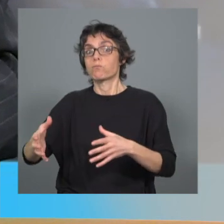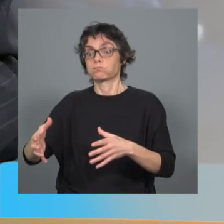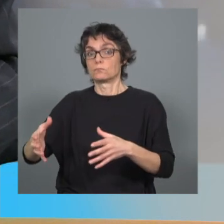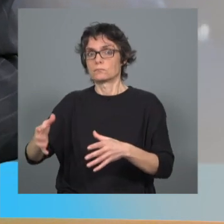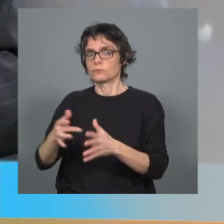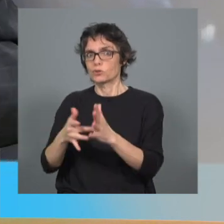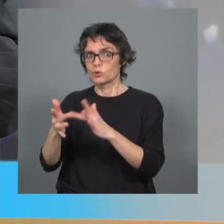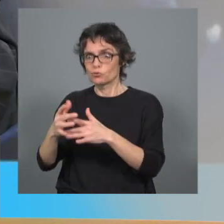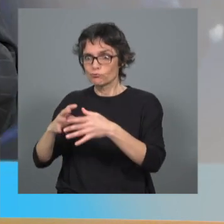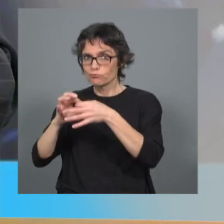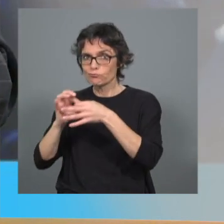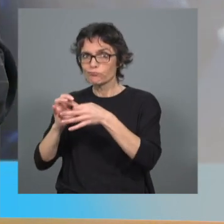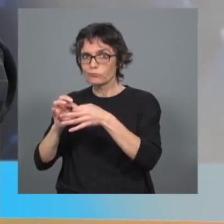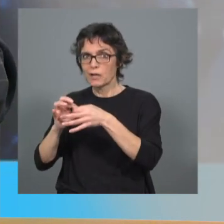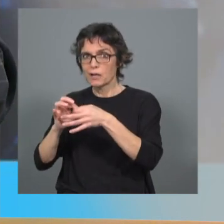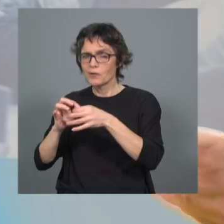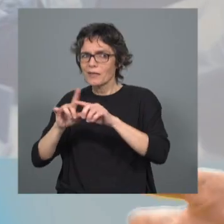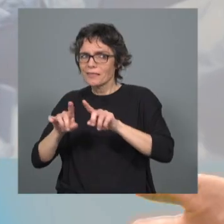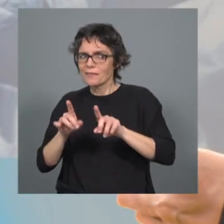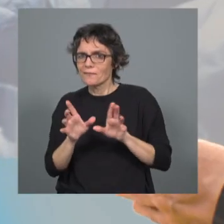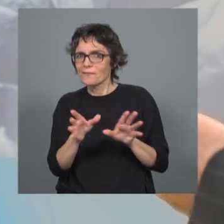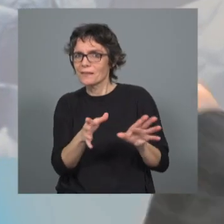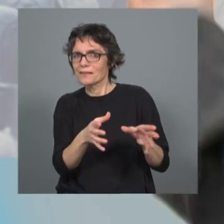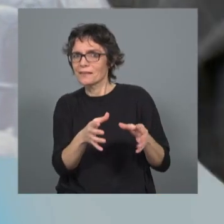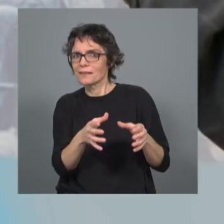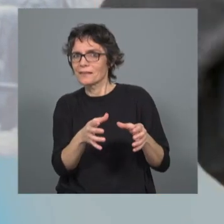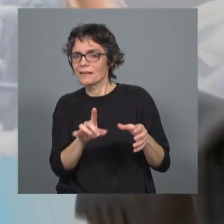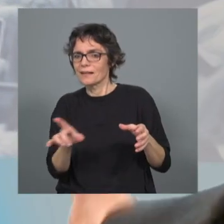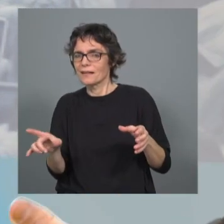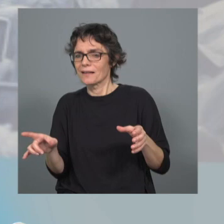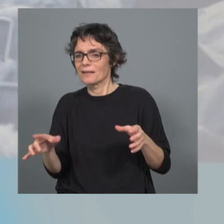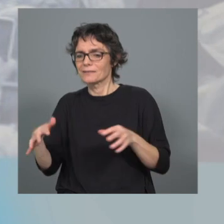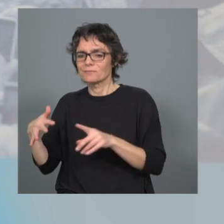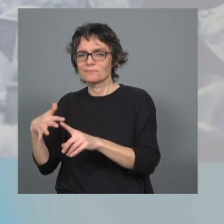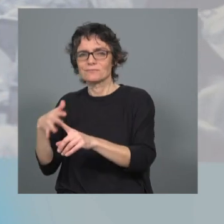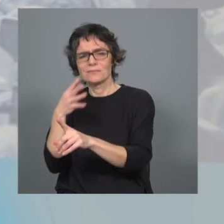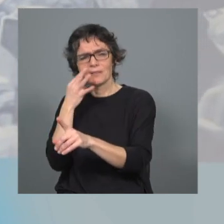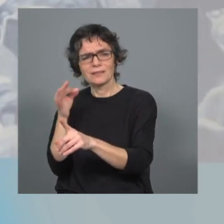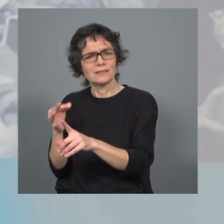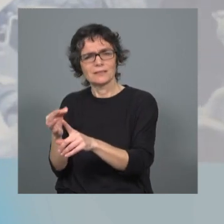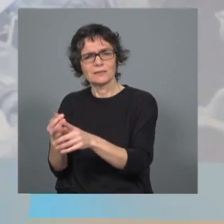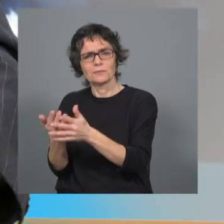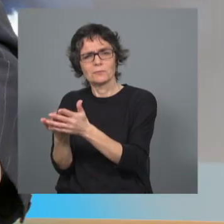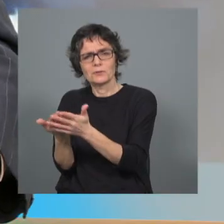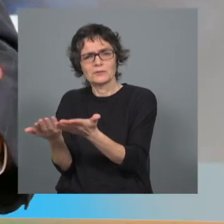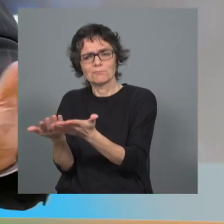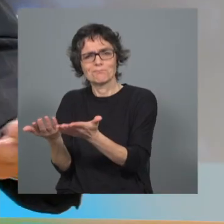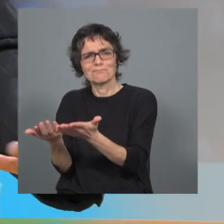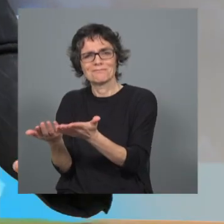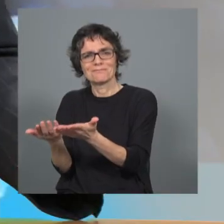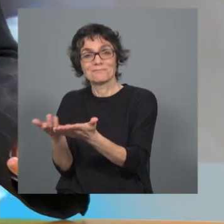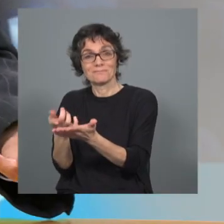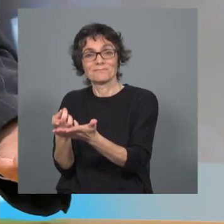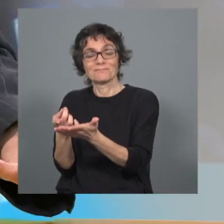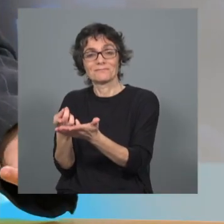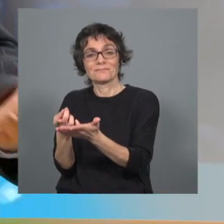por esta diferença. E vemos que aquilo que era uma proposta que se impunha, quase que acabou